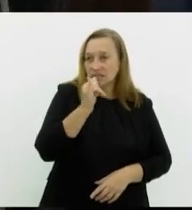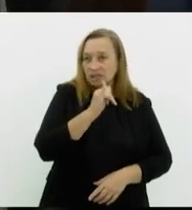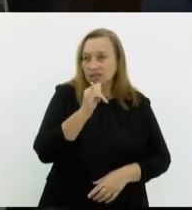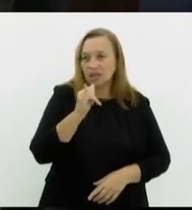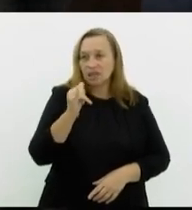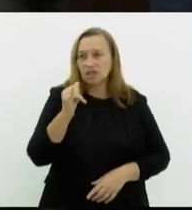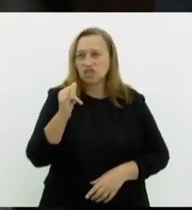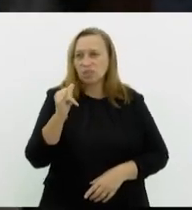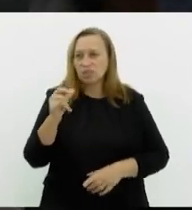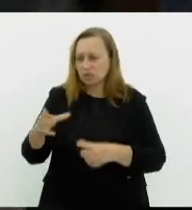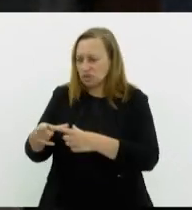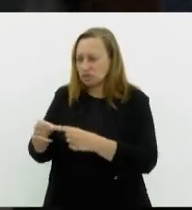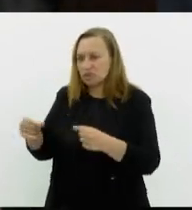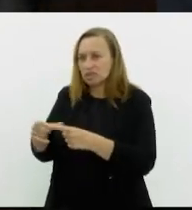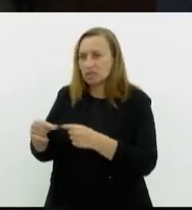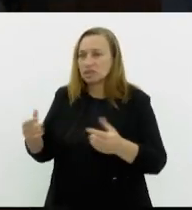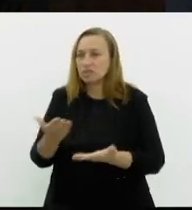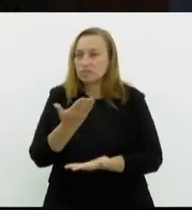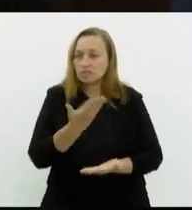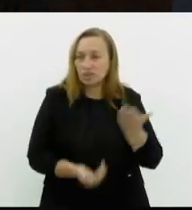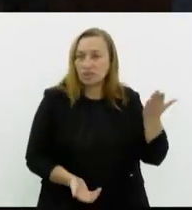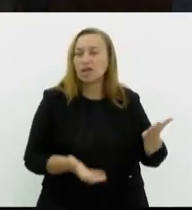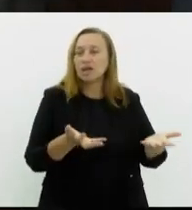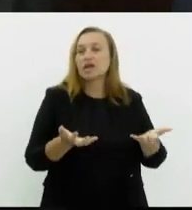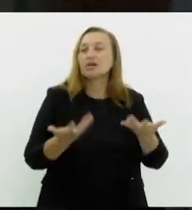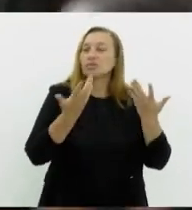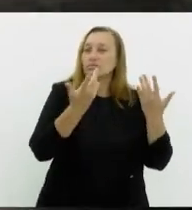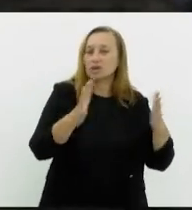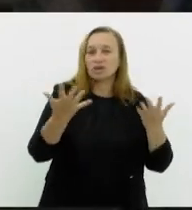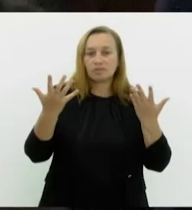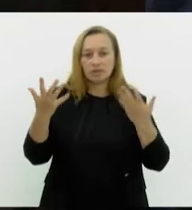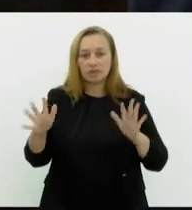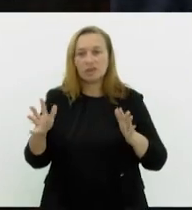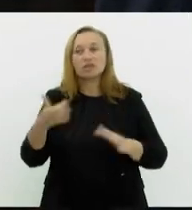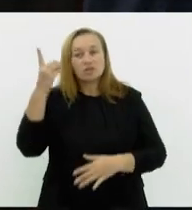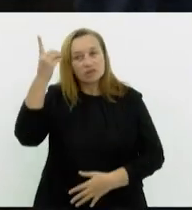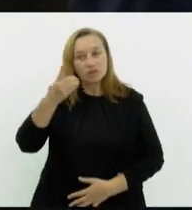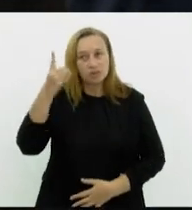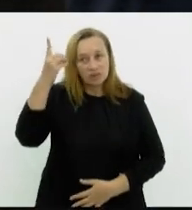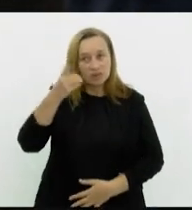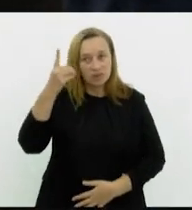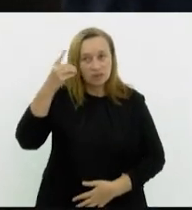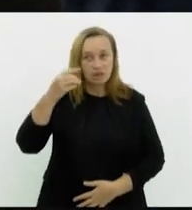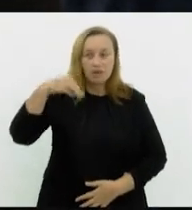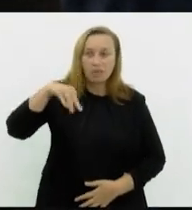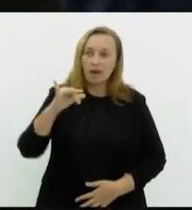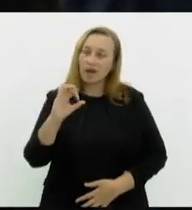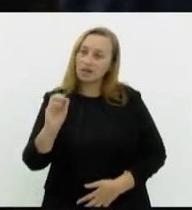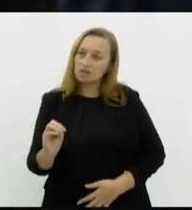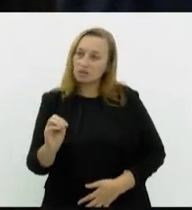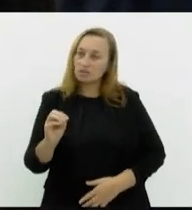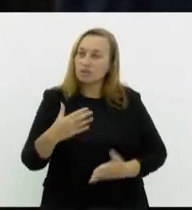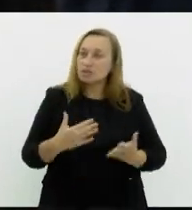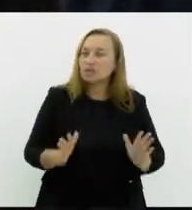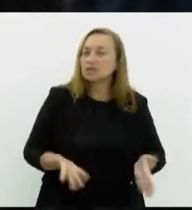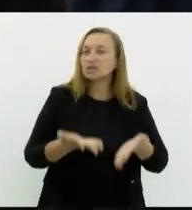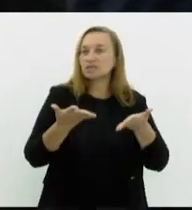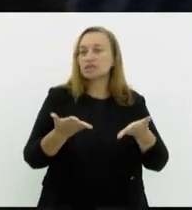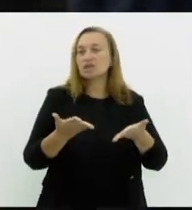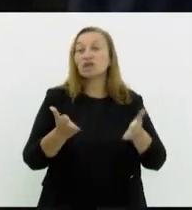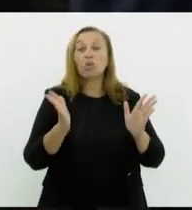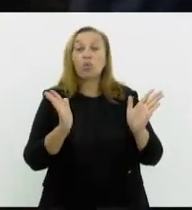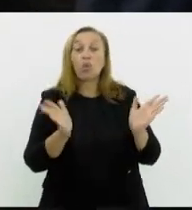derrotados. E eu quero aqui parabenizar o deputado Márcio Canella por essa iniciativa.